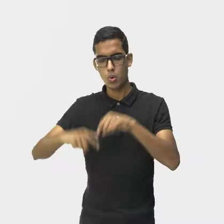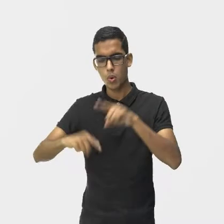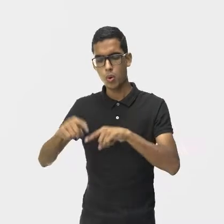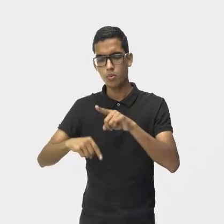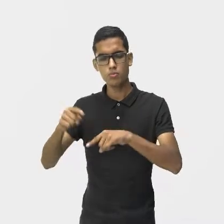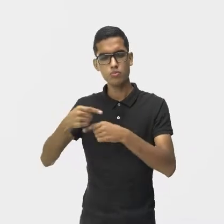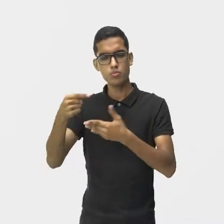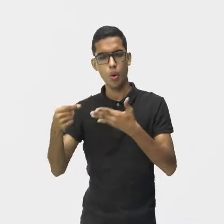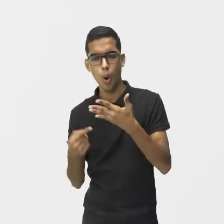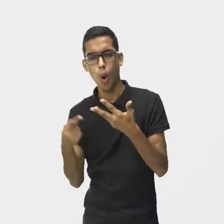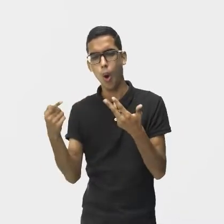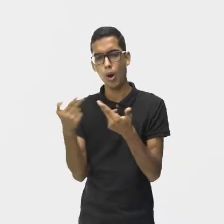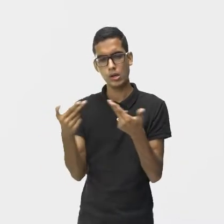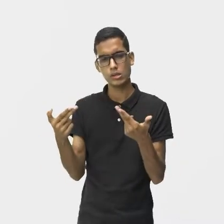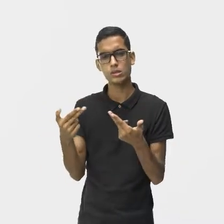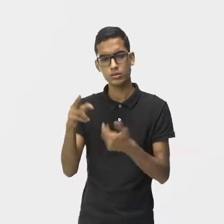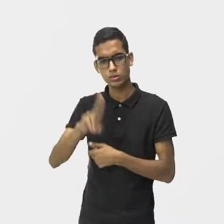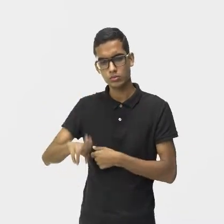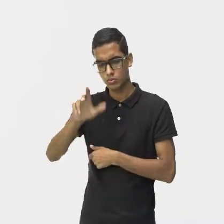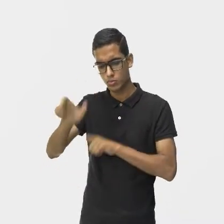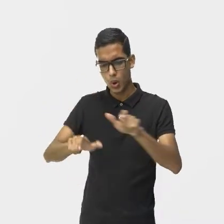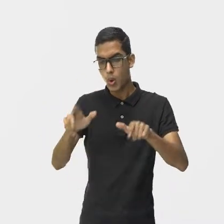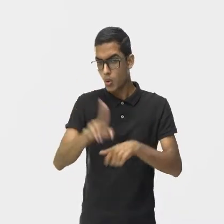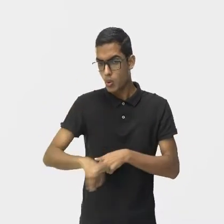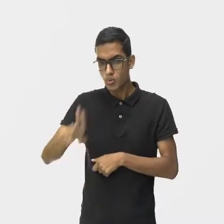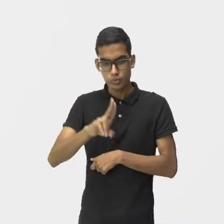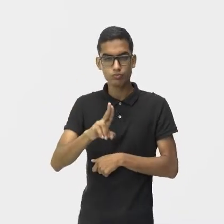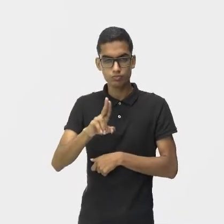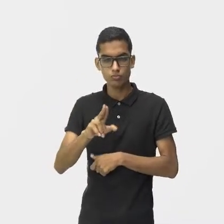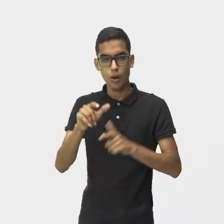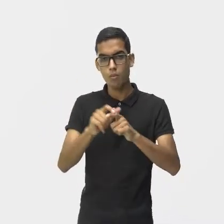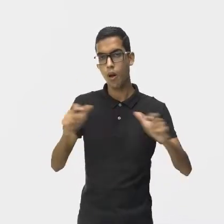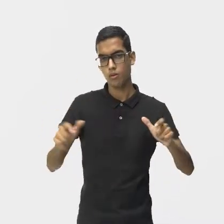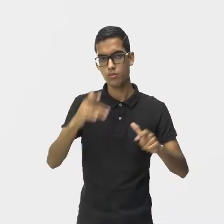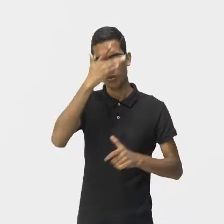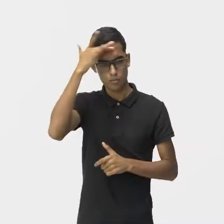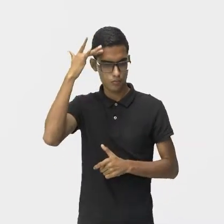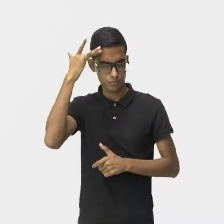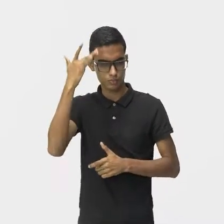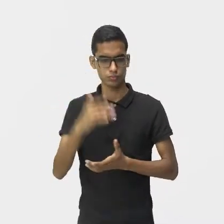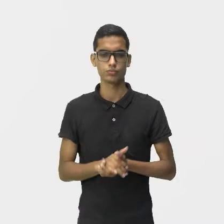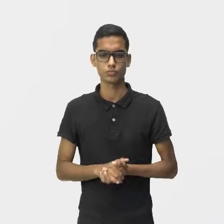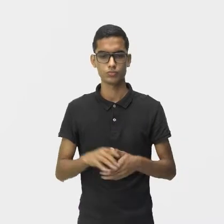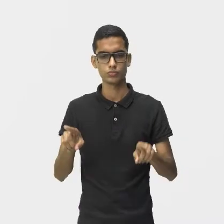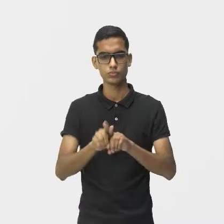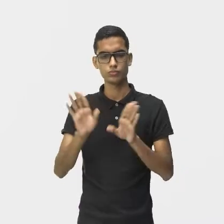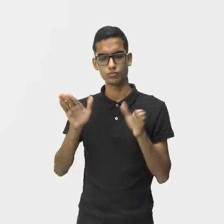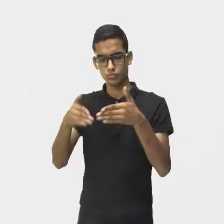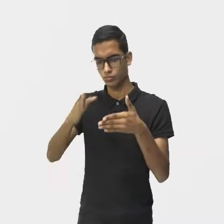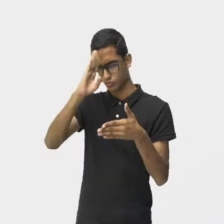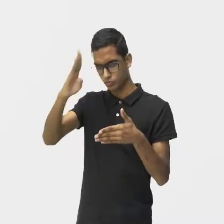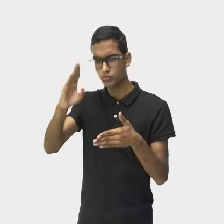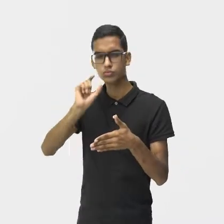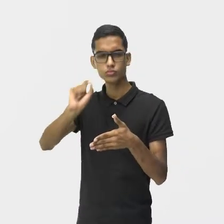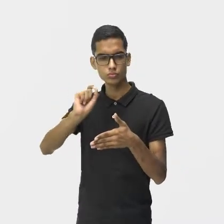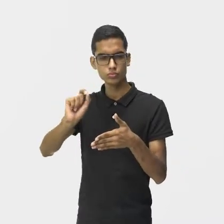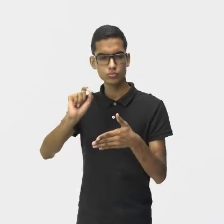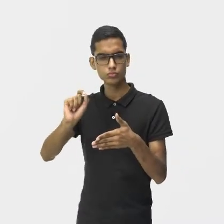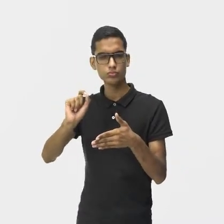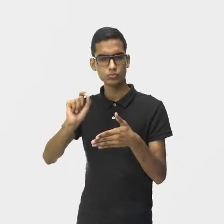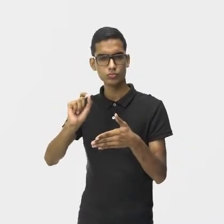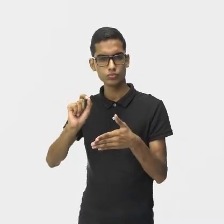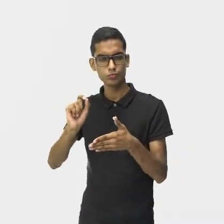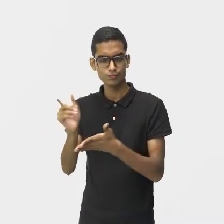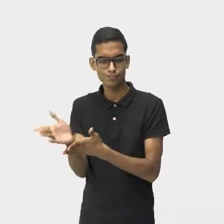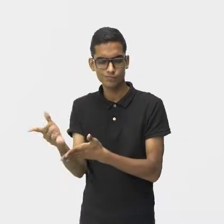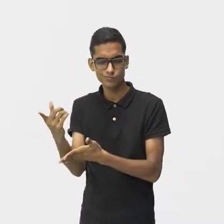uma grande parcela da população, tendo como foco principal o quê? A obtenção